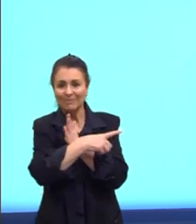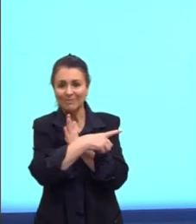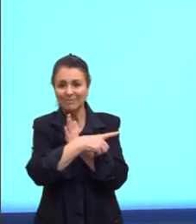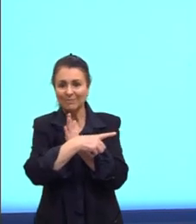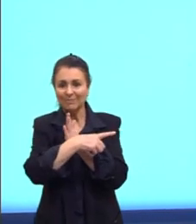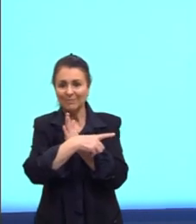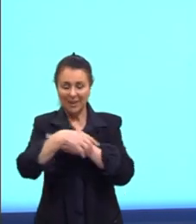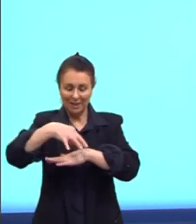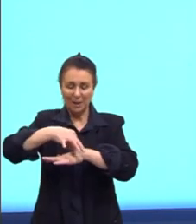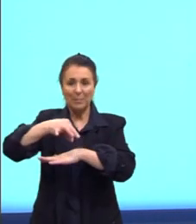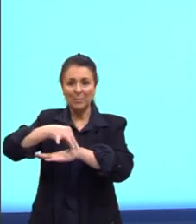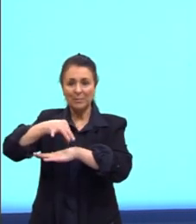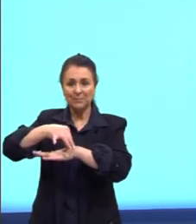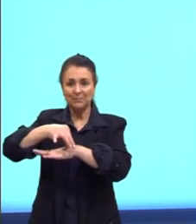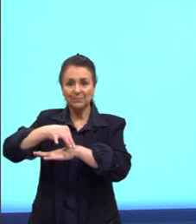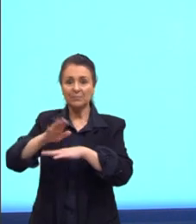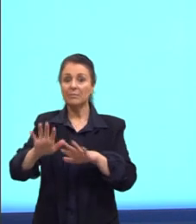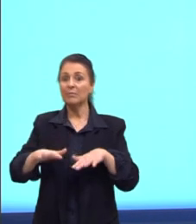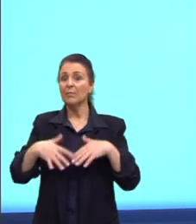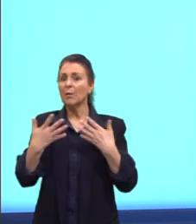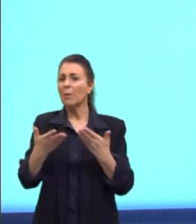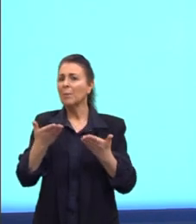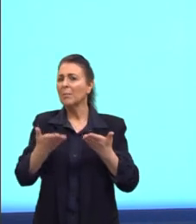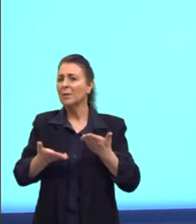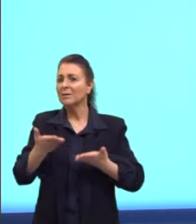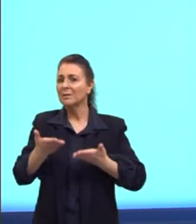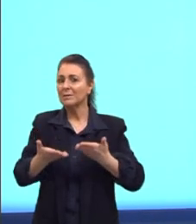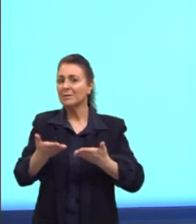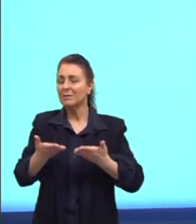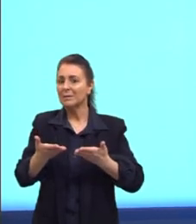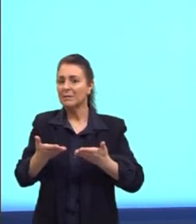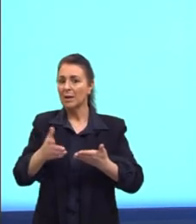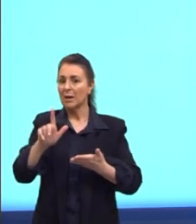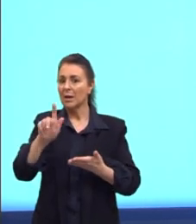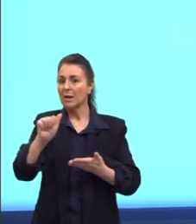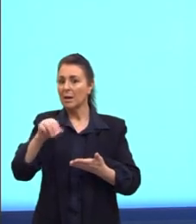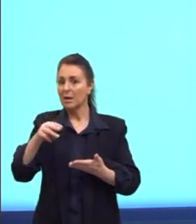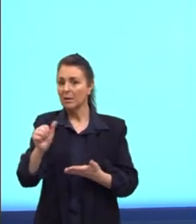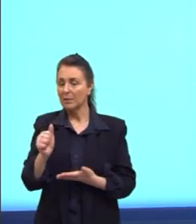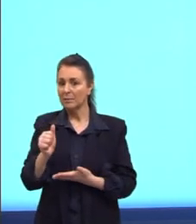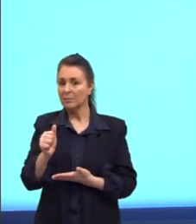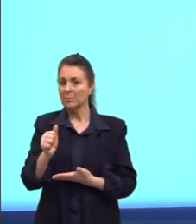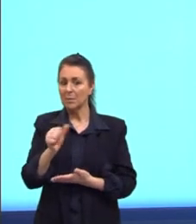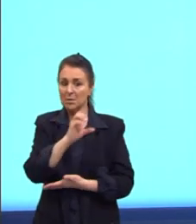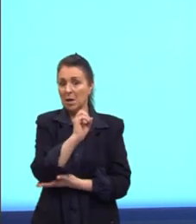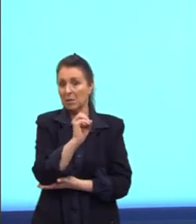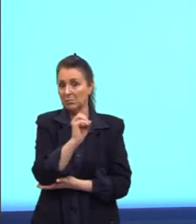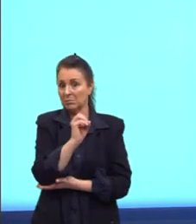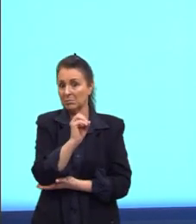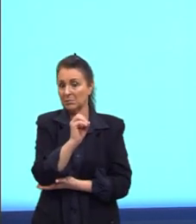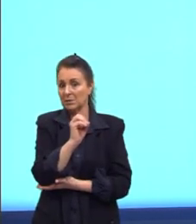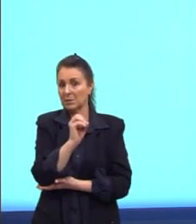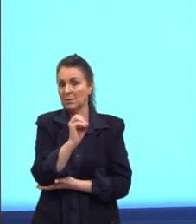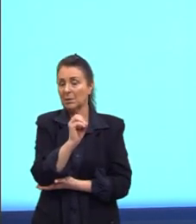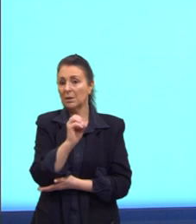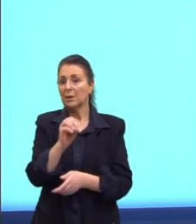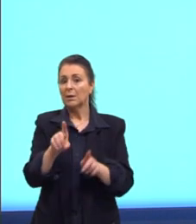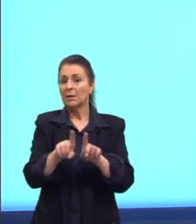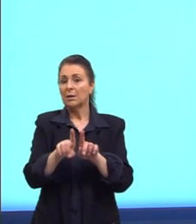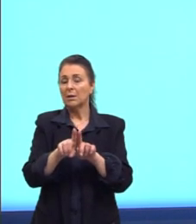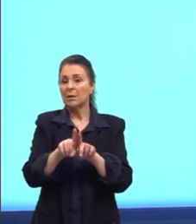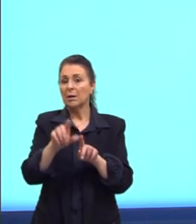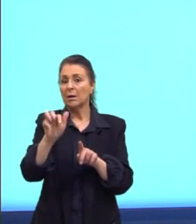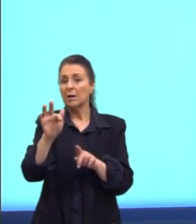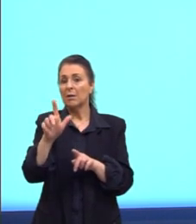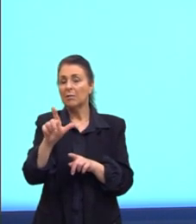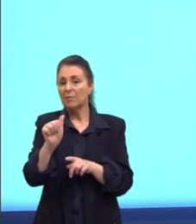camada da pele qual dessas é a mais pesada a Gama tem peso zero não considera o raio-x também a